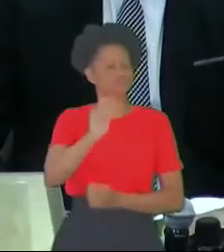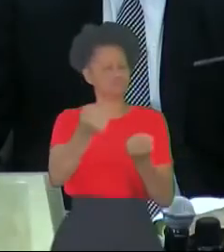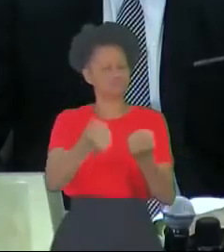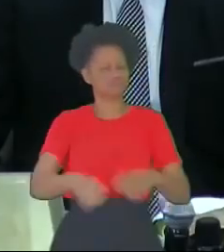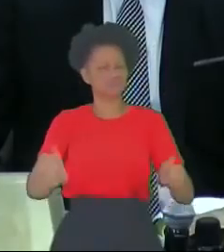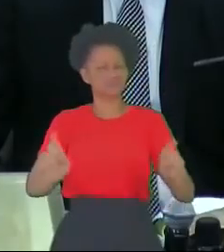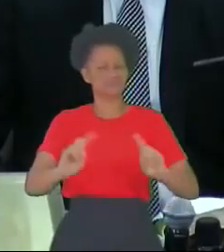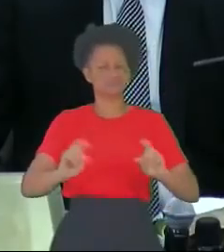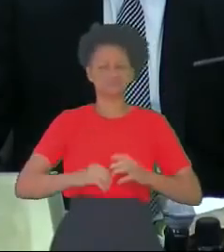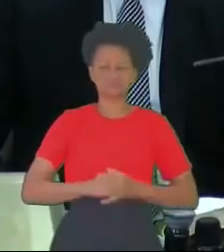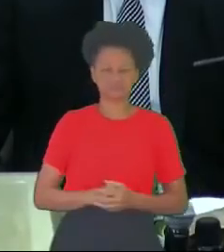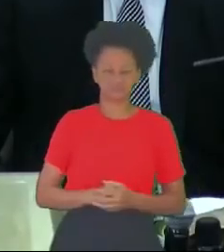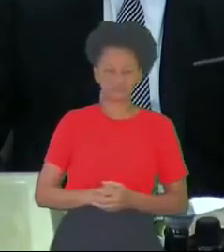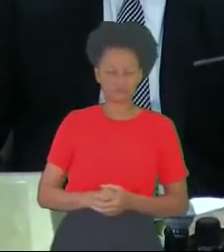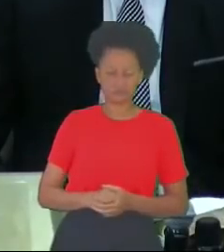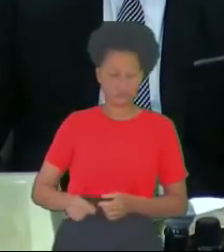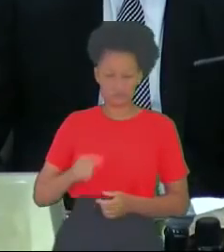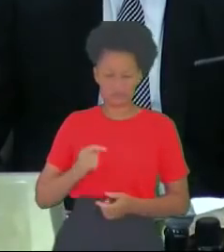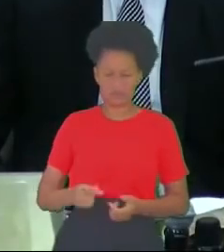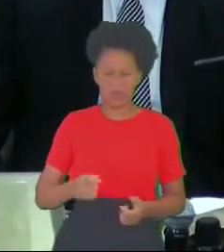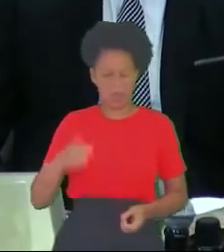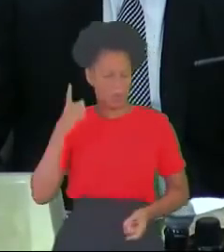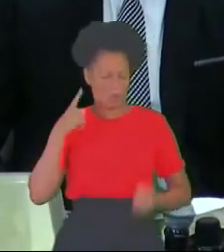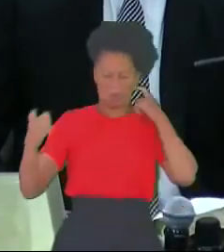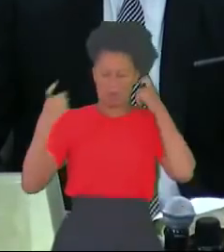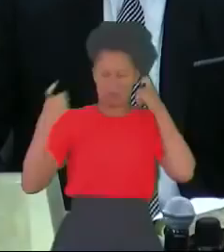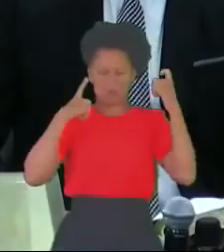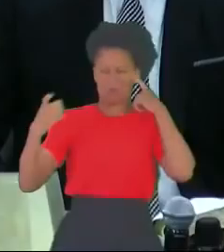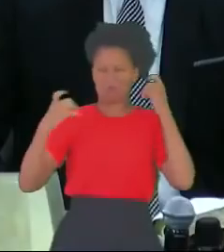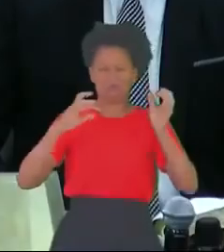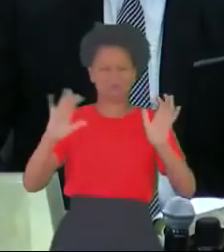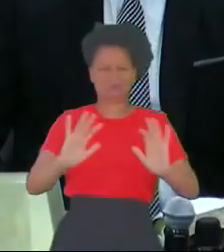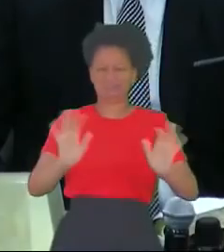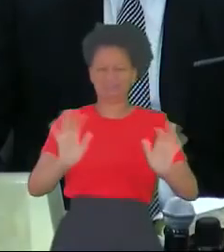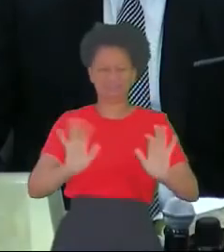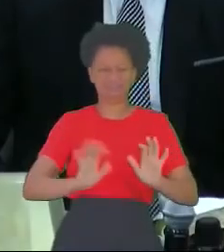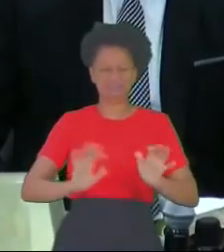Não precisa reboliço, não precisa